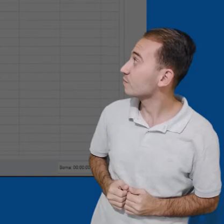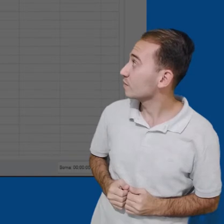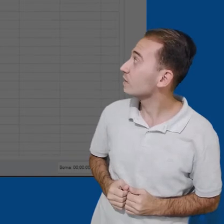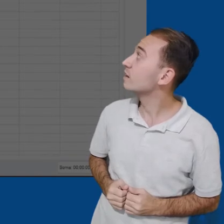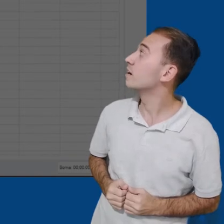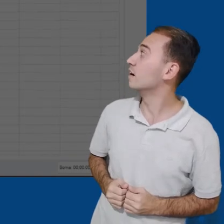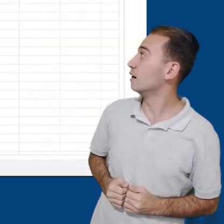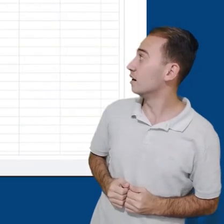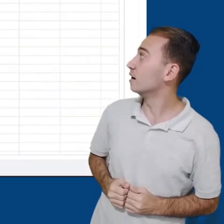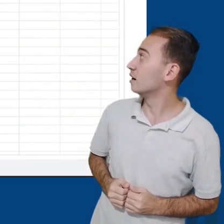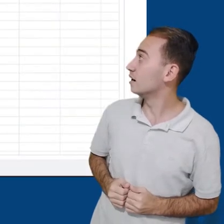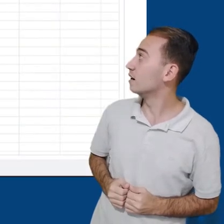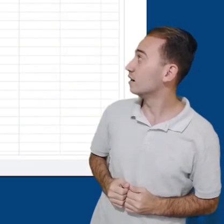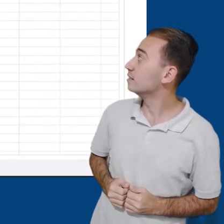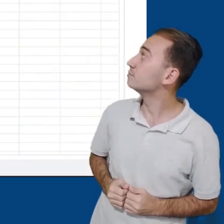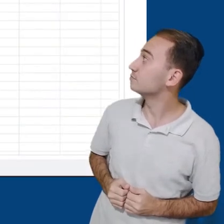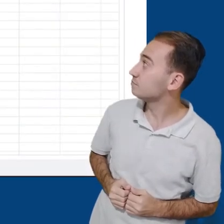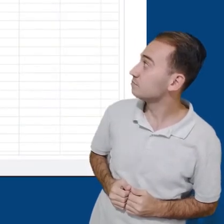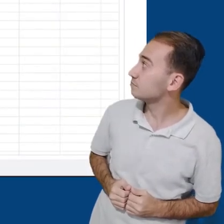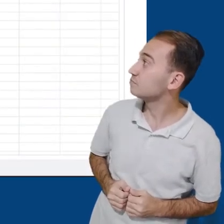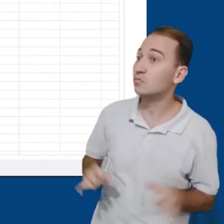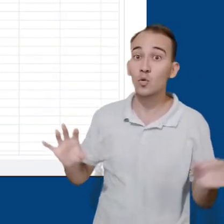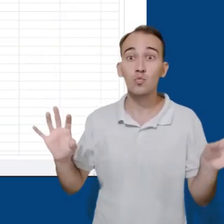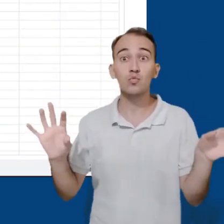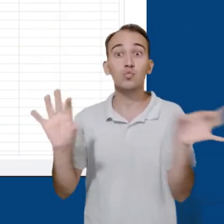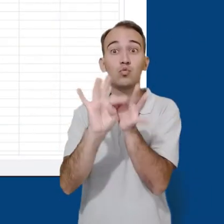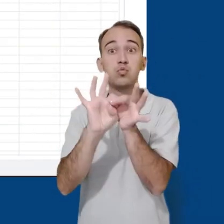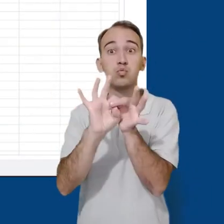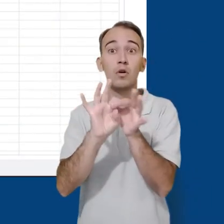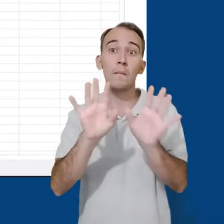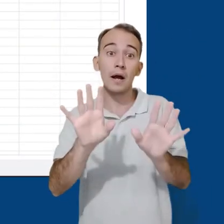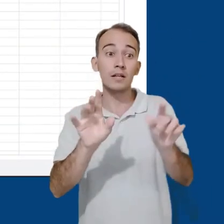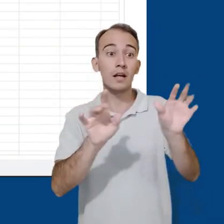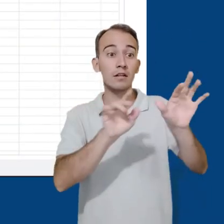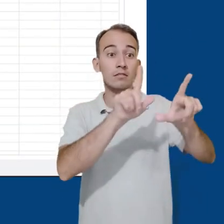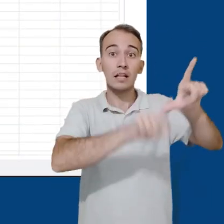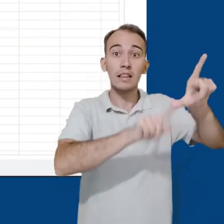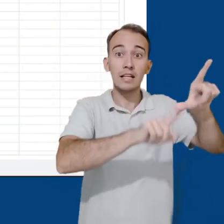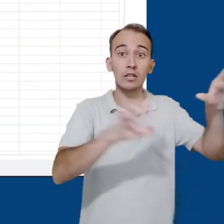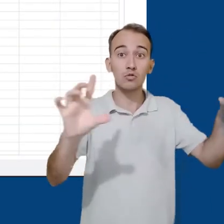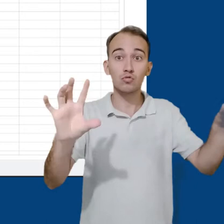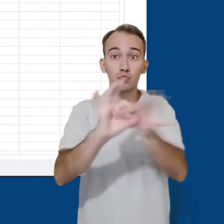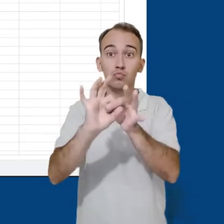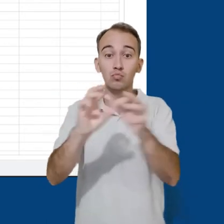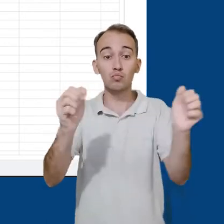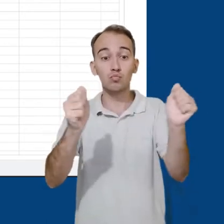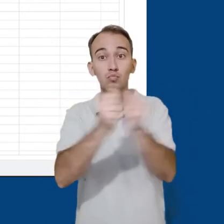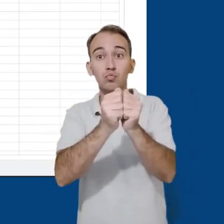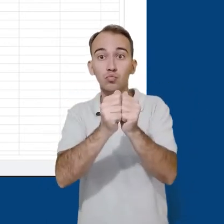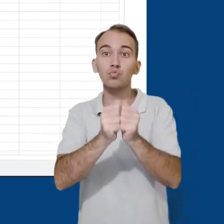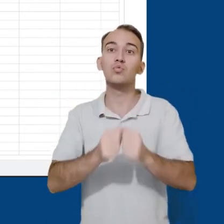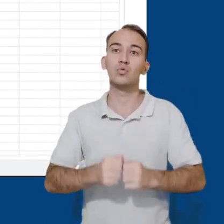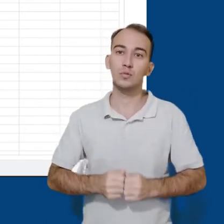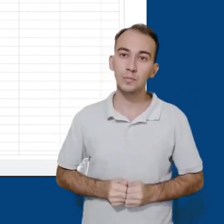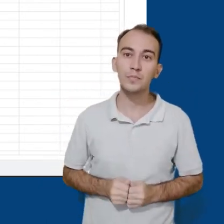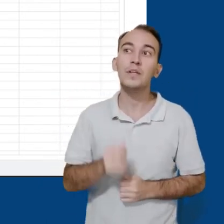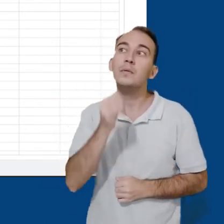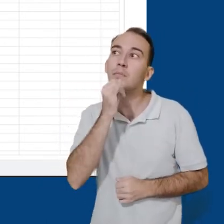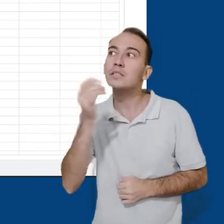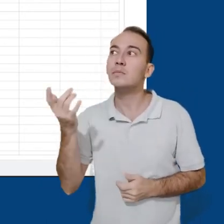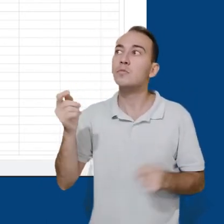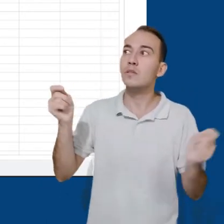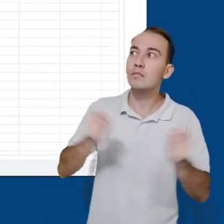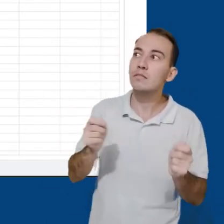impede e confirmará se você quer realmente realizar essa ação ao clicar na setinha que acompanha o ícone de mesclagem temos algumas